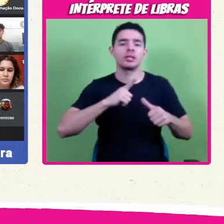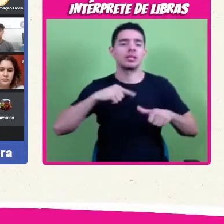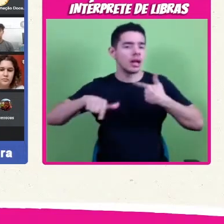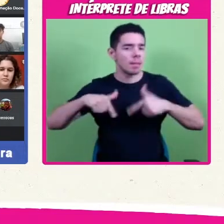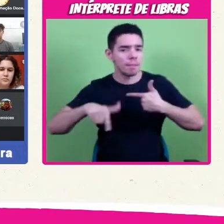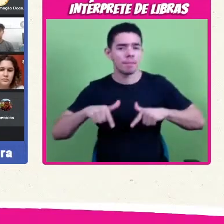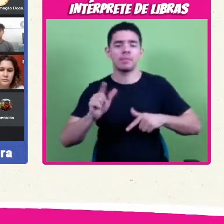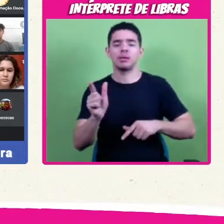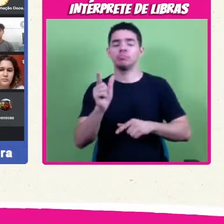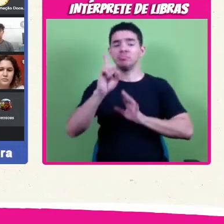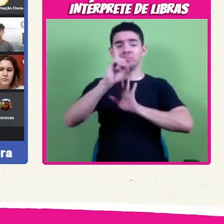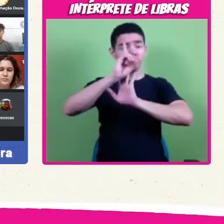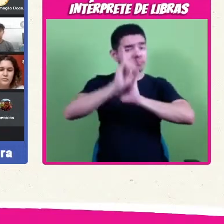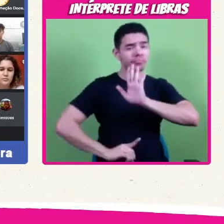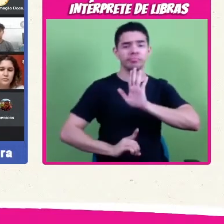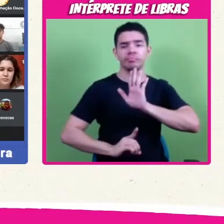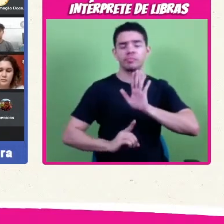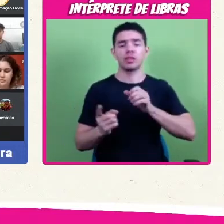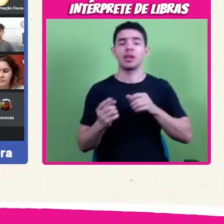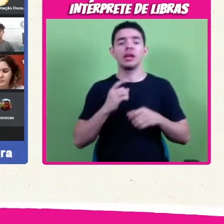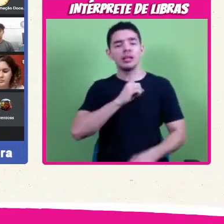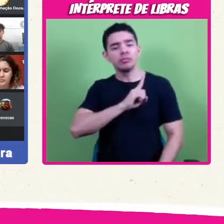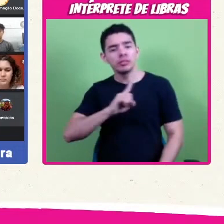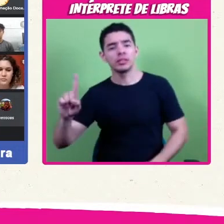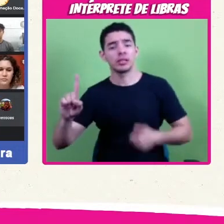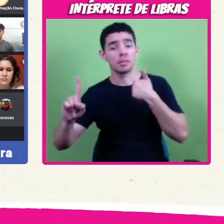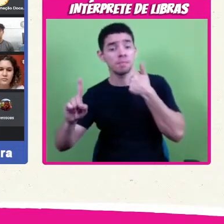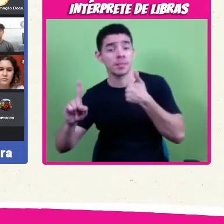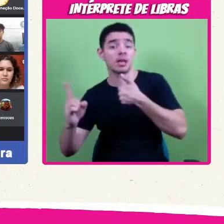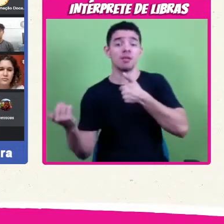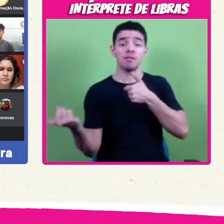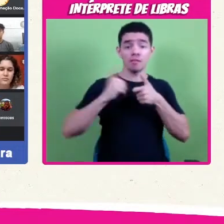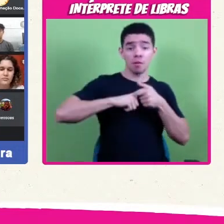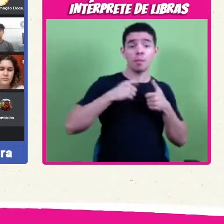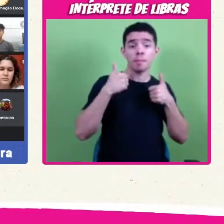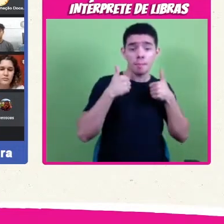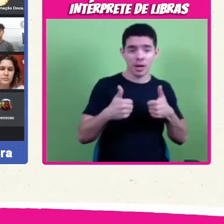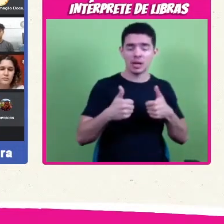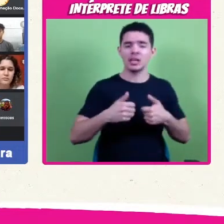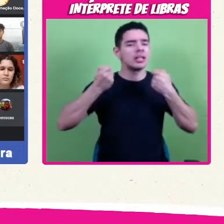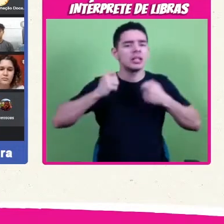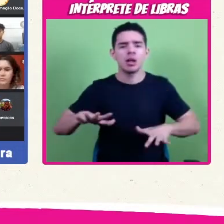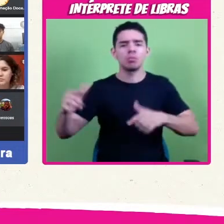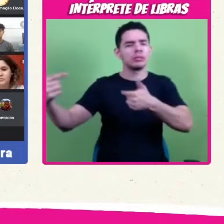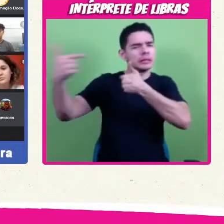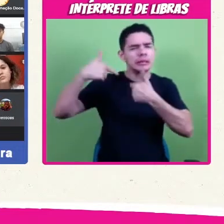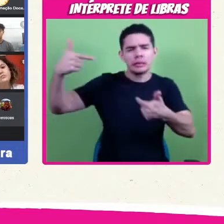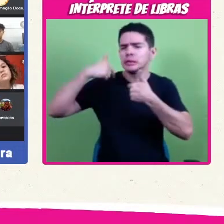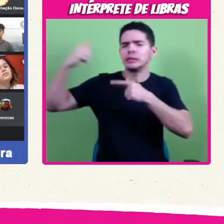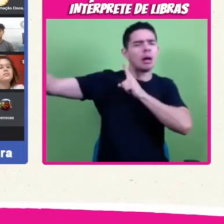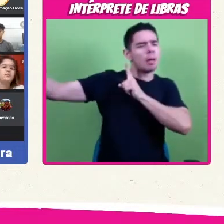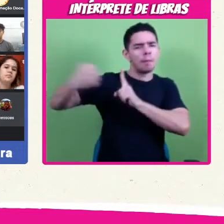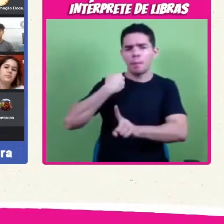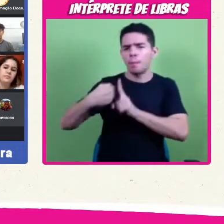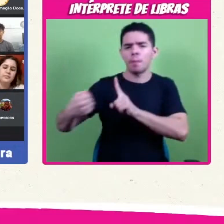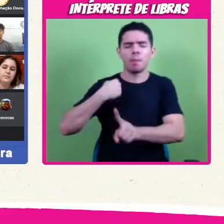trabalhar com dignidade e voltar com dignidade, sem ser xingada no meio da rua, sem ser enxovalhada dentro do seu ambiente de trabalho,